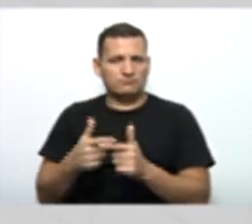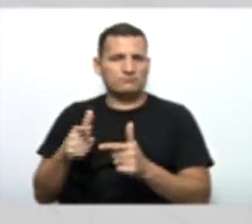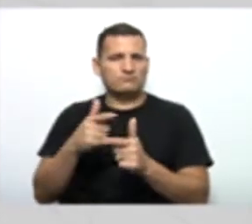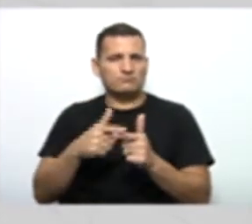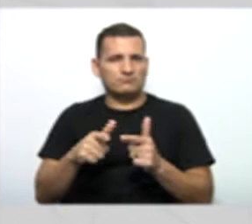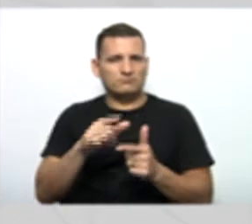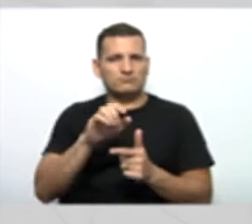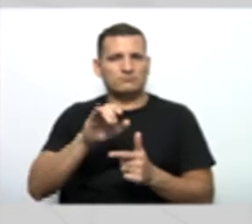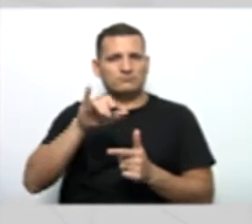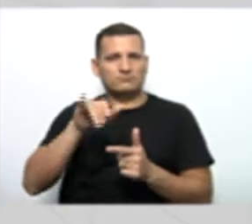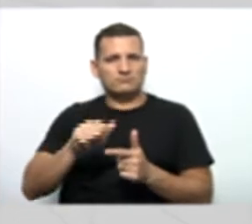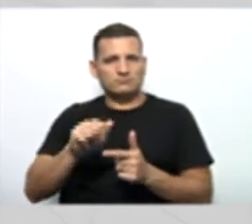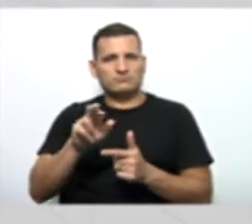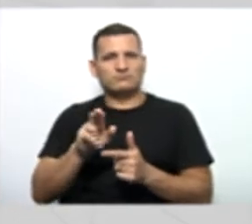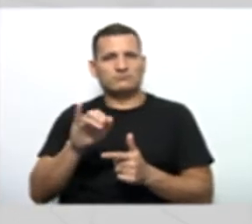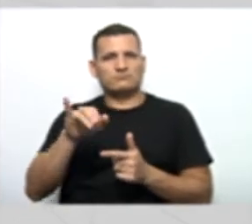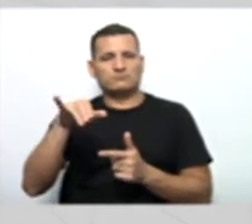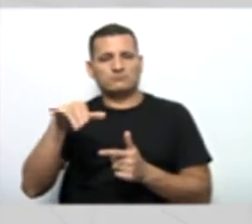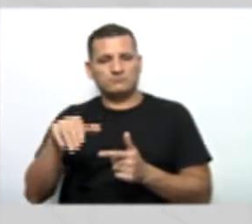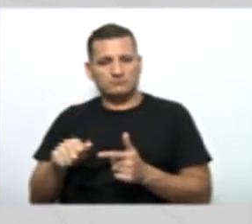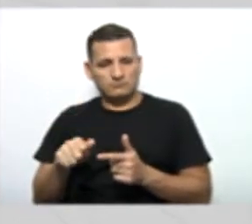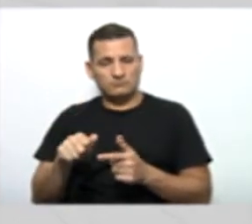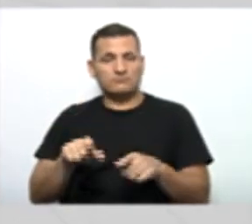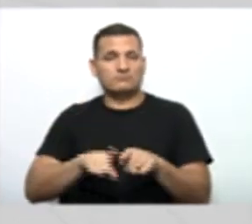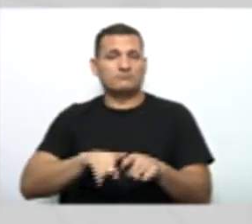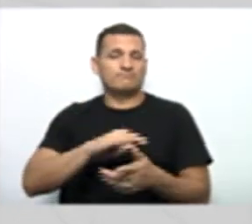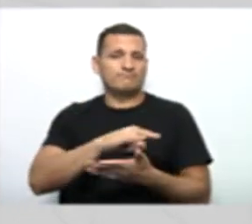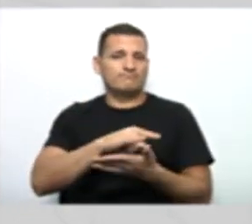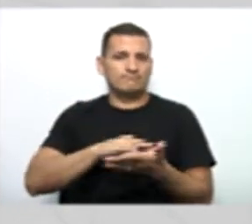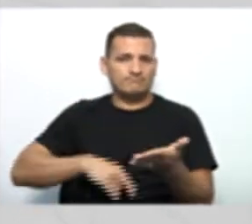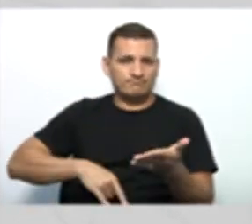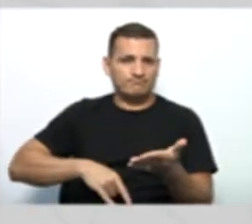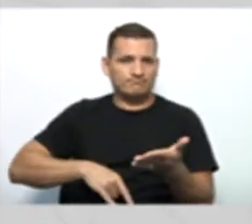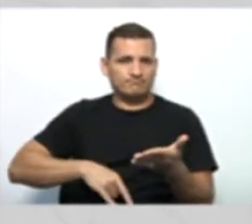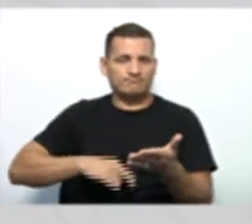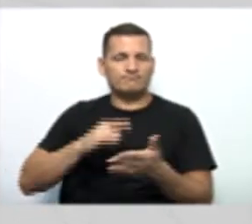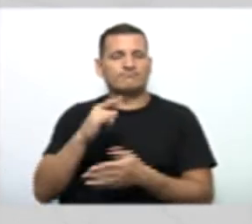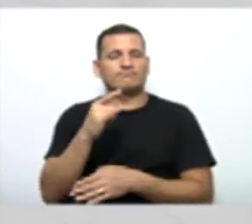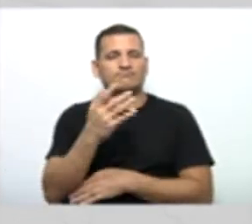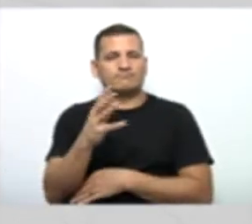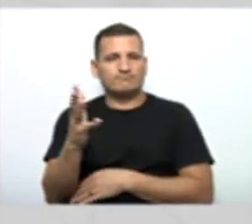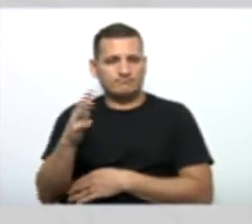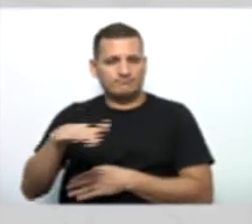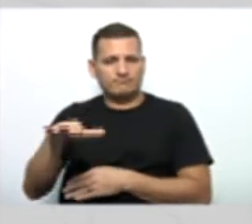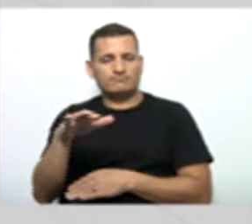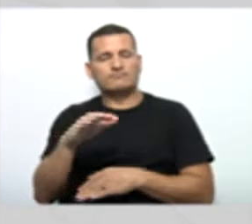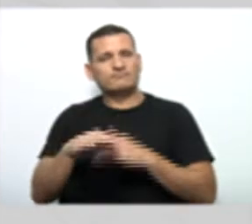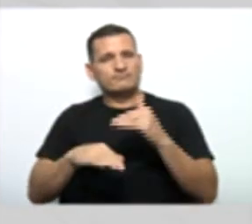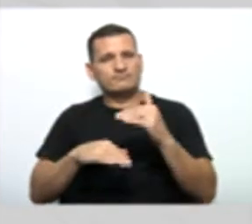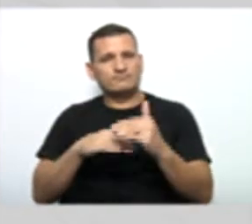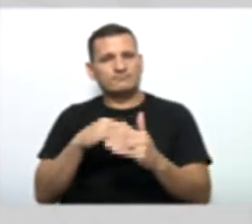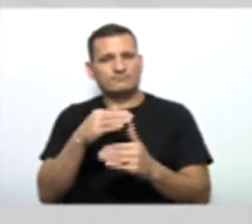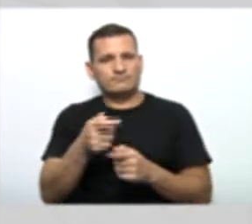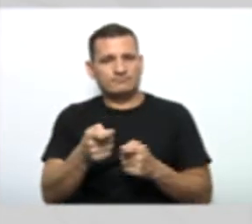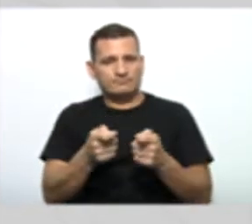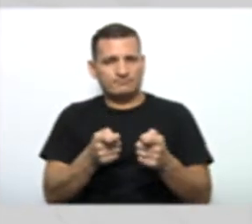EIA-RIMA, e licenciamento ambiental, desenvolvimento sustentável, indicadores